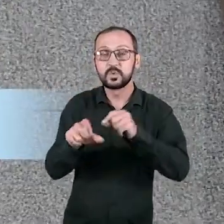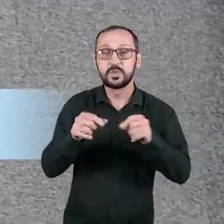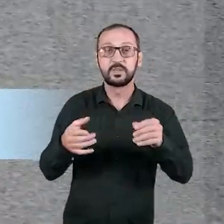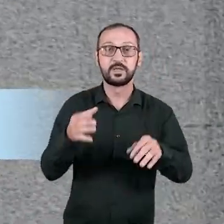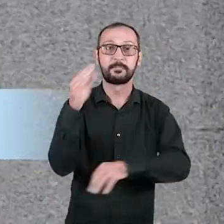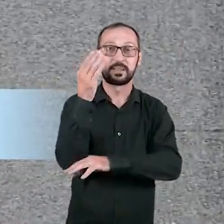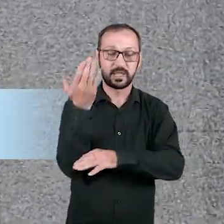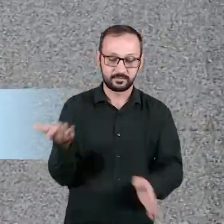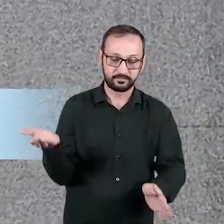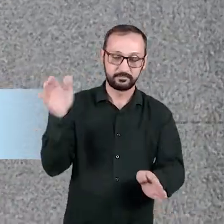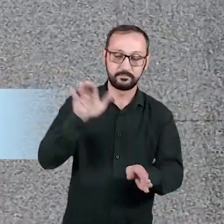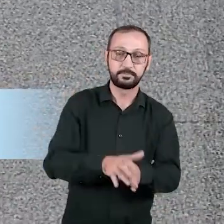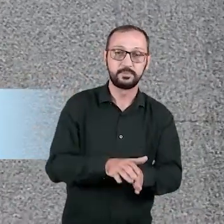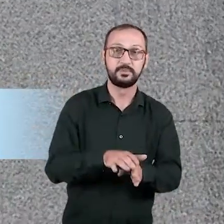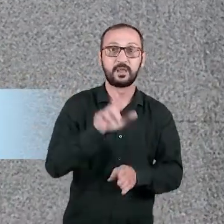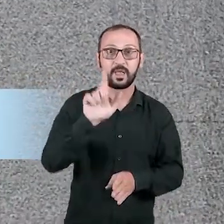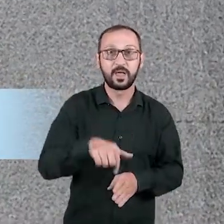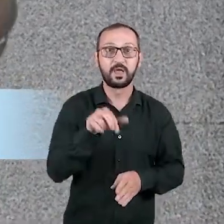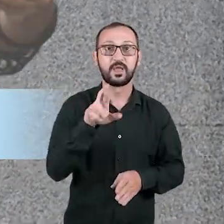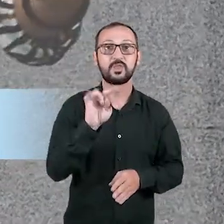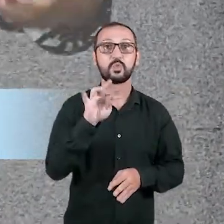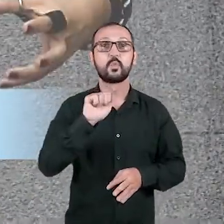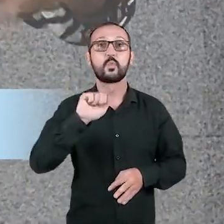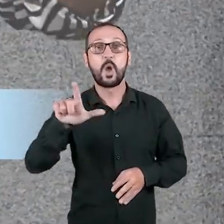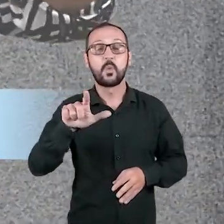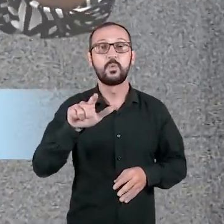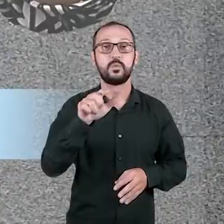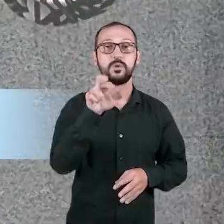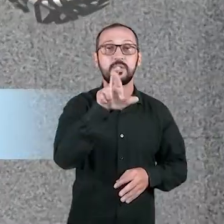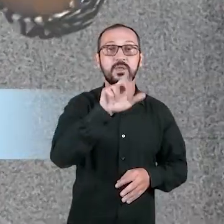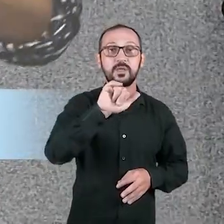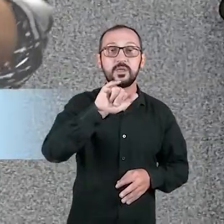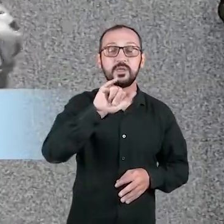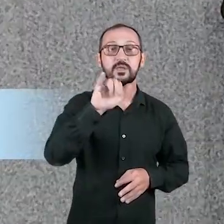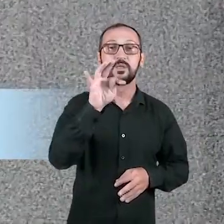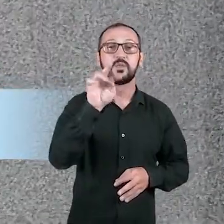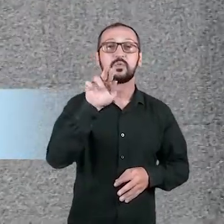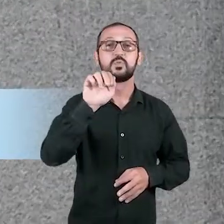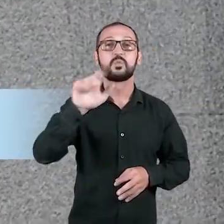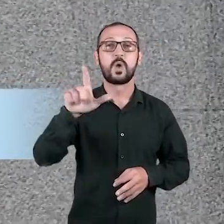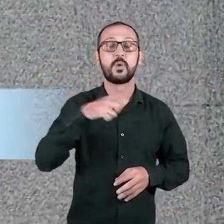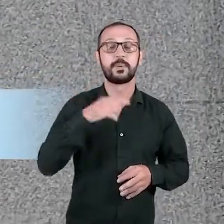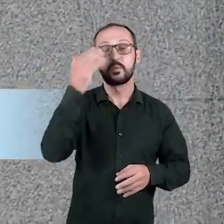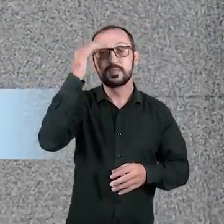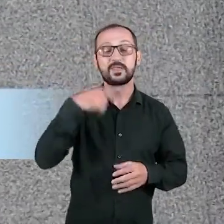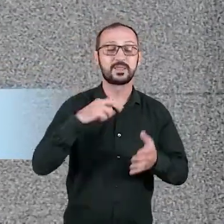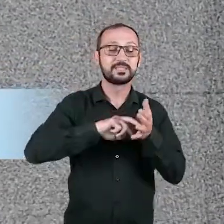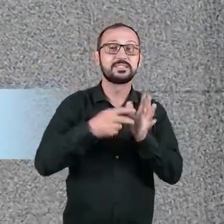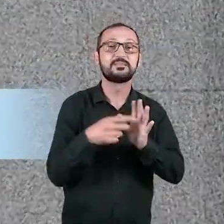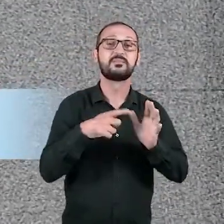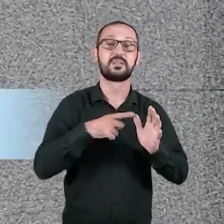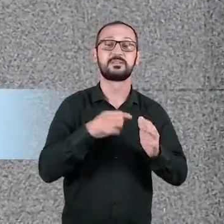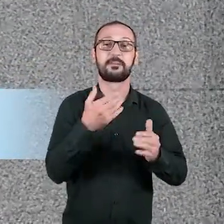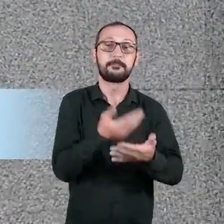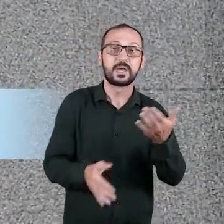caixão, isso é necessário, isso é um ritual que faz com que eu ressignifique a morte para mim e a perda.